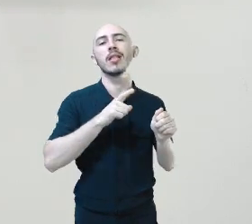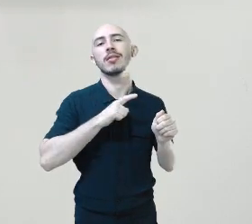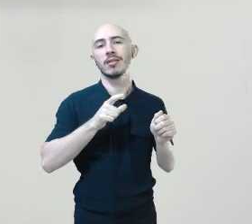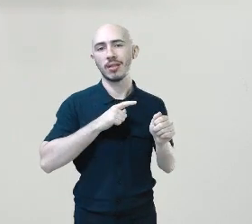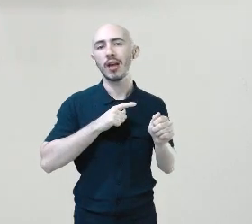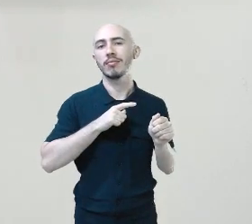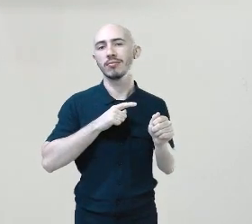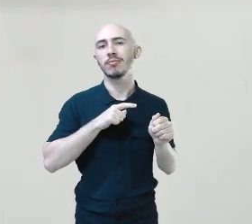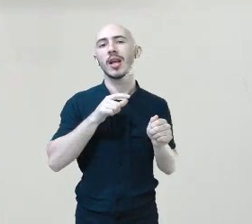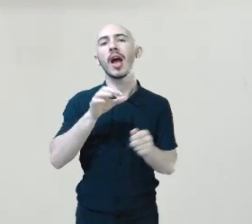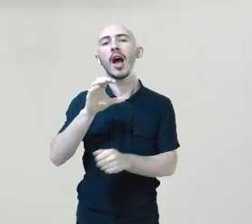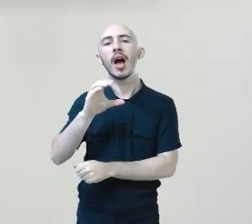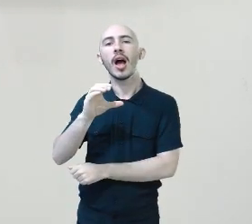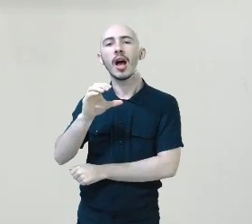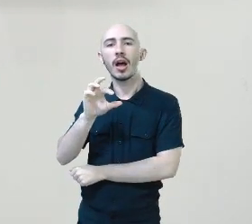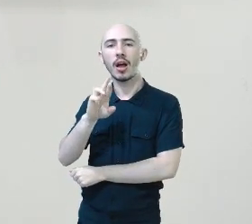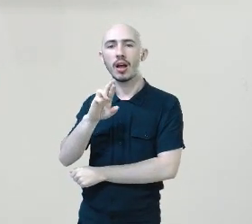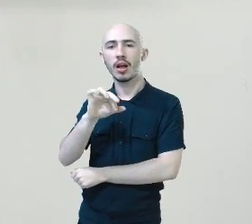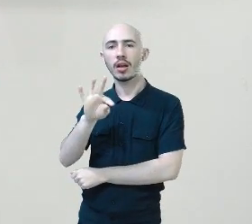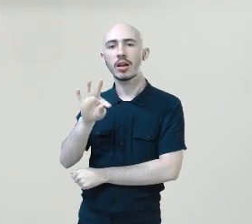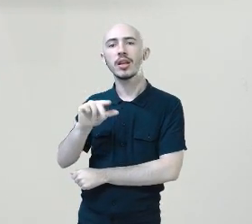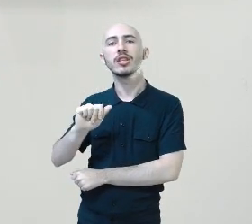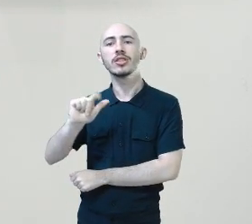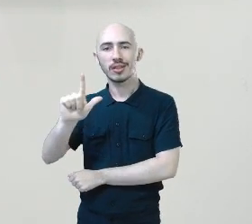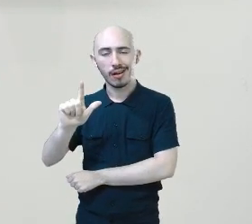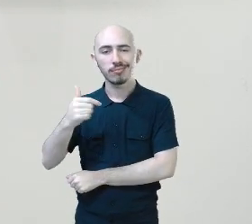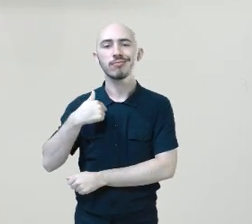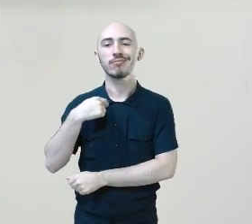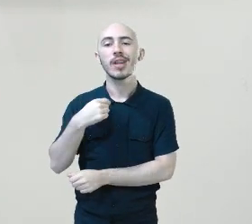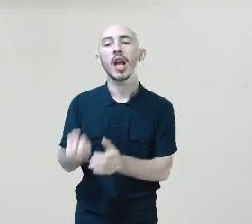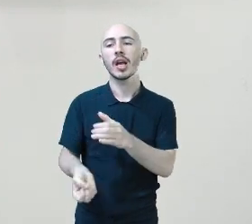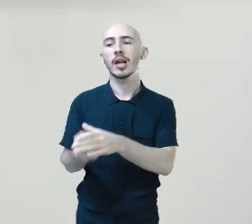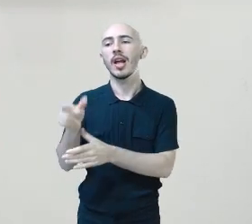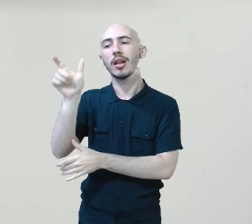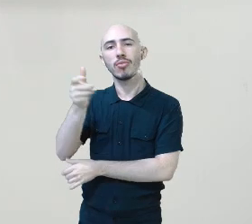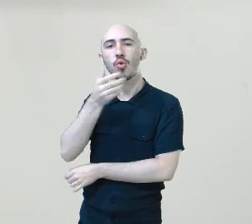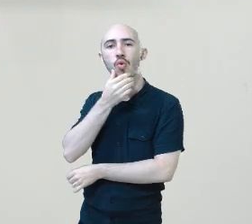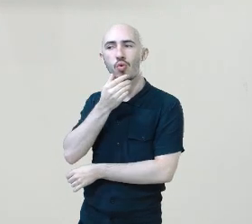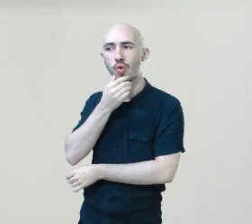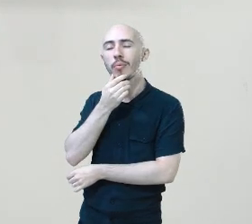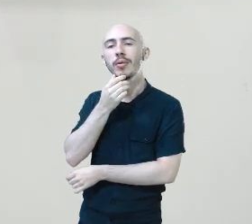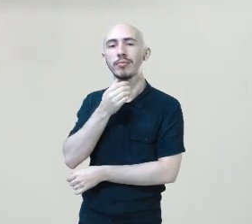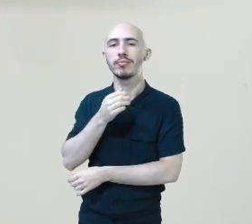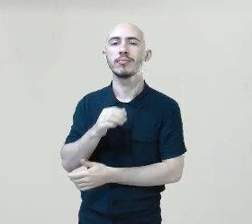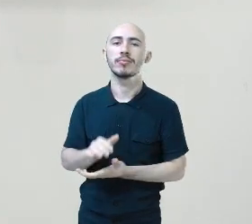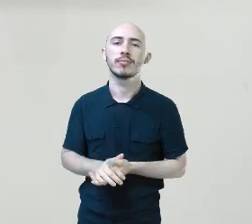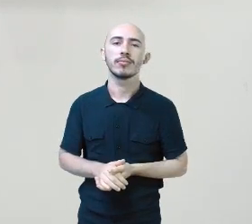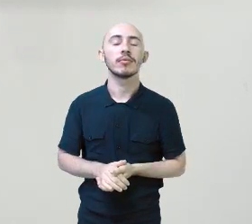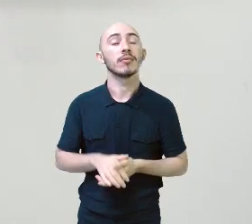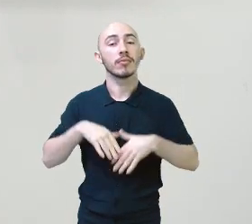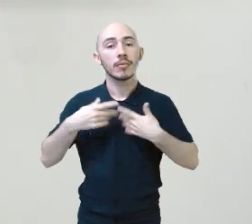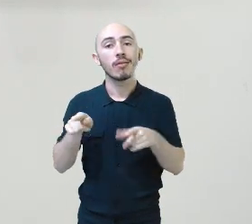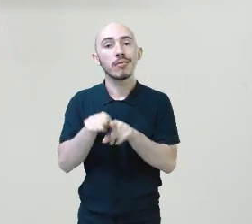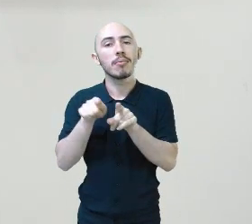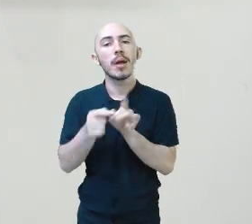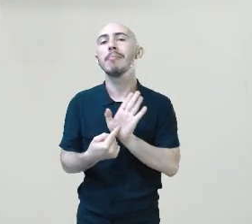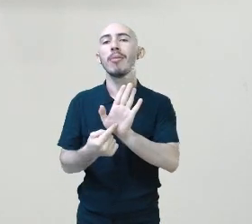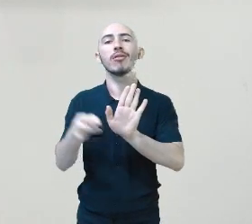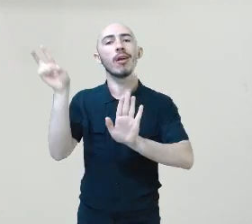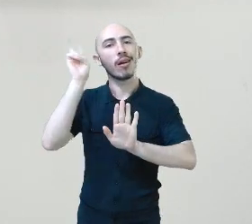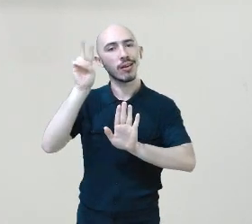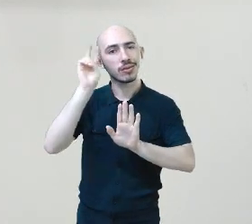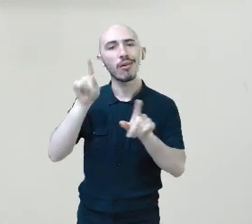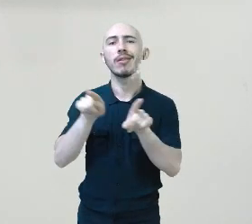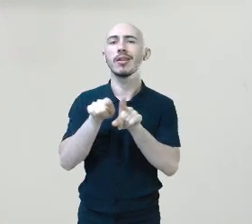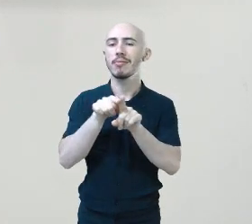das Esculturas, criado pelo Francisco Brenan. E conta também um pouco da nossa história, que faz